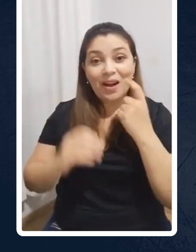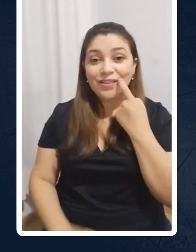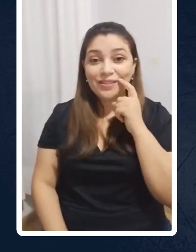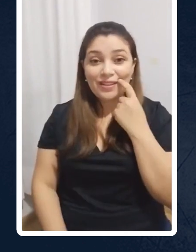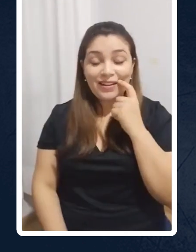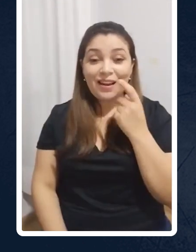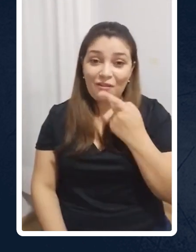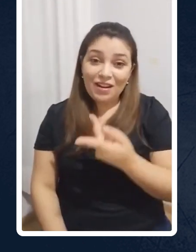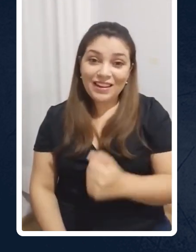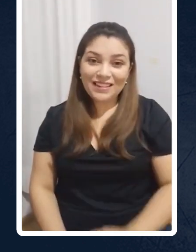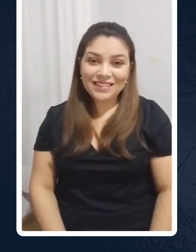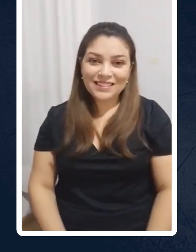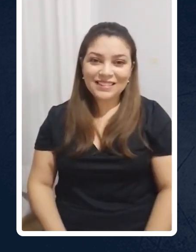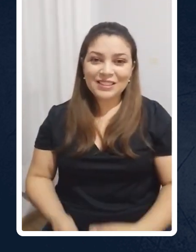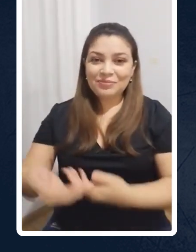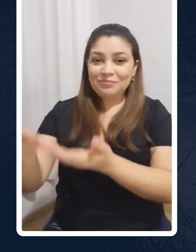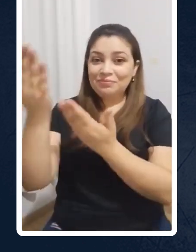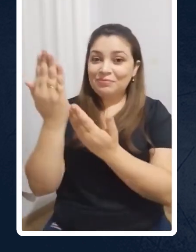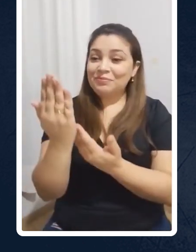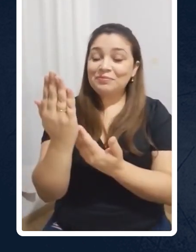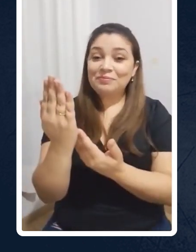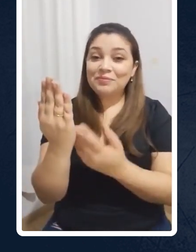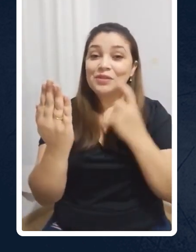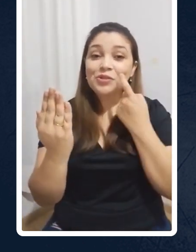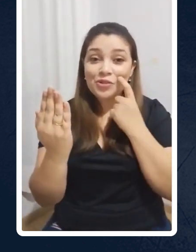Janaína, era assim que eu estava.